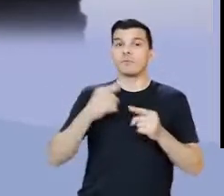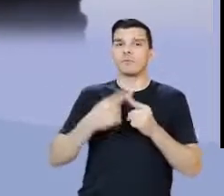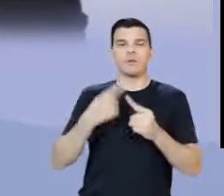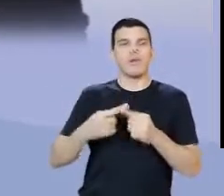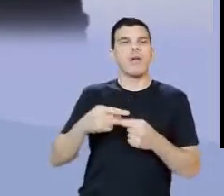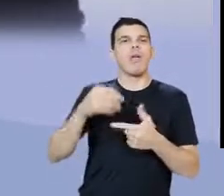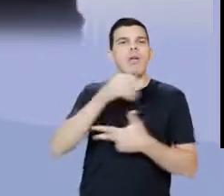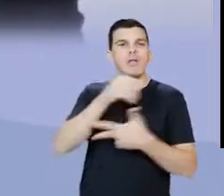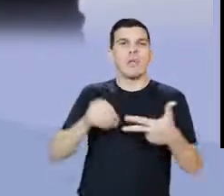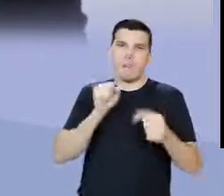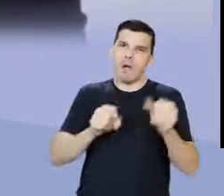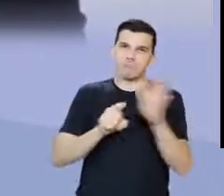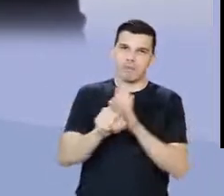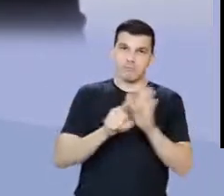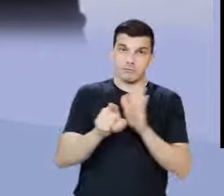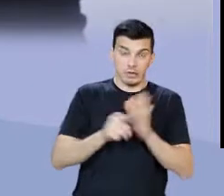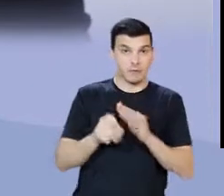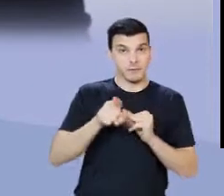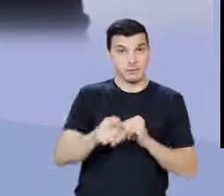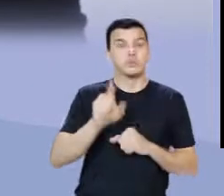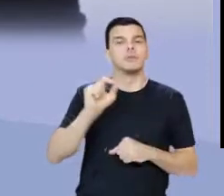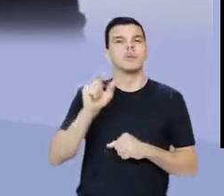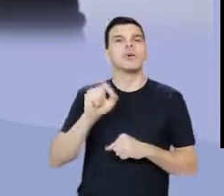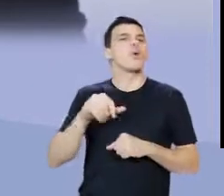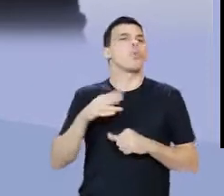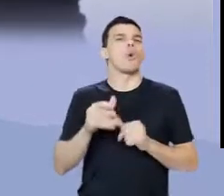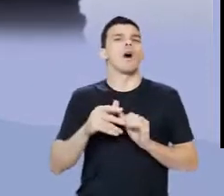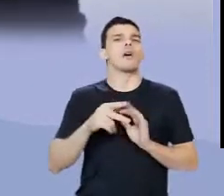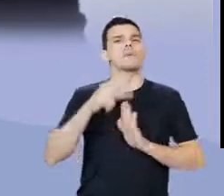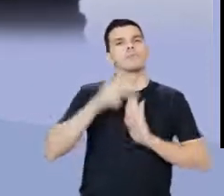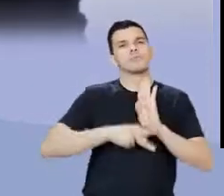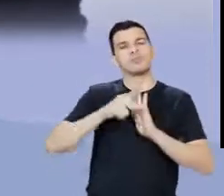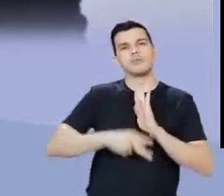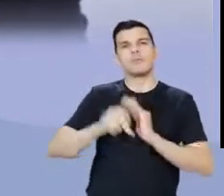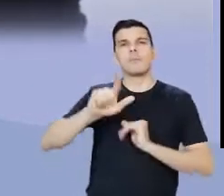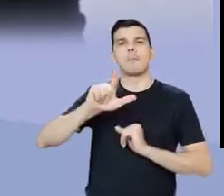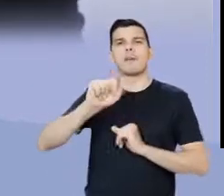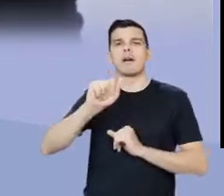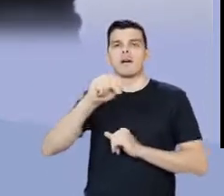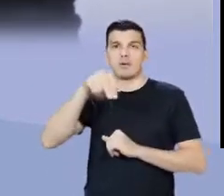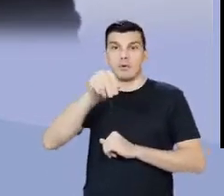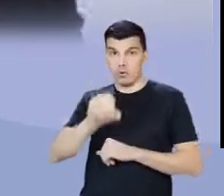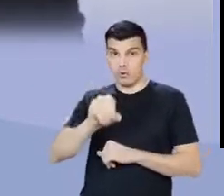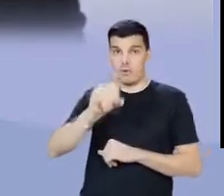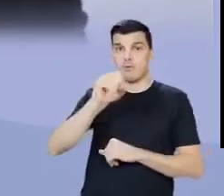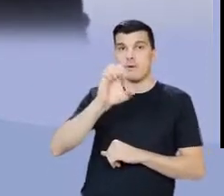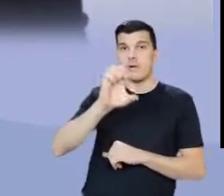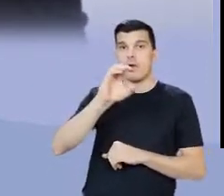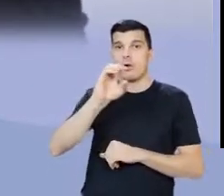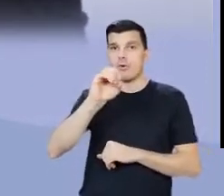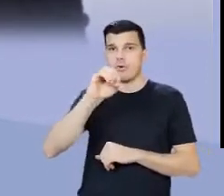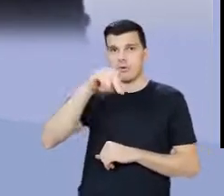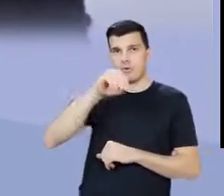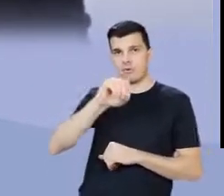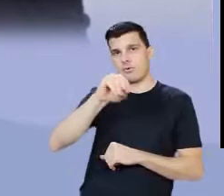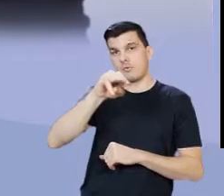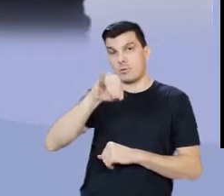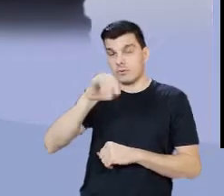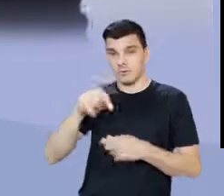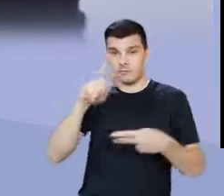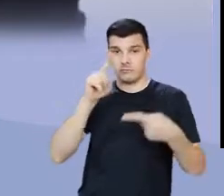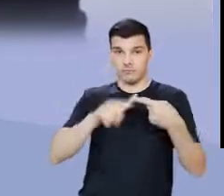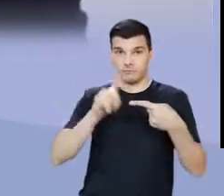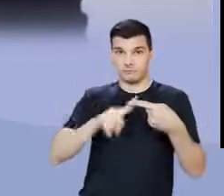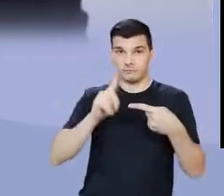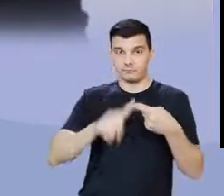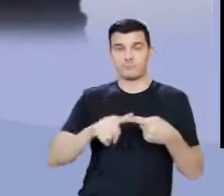Enem pode vir a cobrar de vocês, obviamente, os planos econômicos do momento. Eu vou destacar apenas um que se